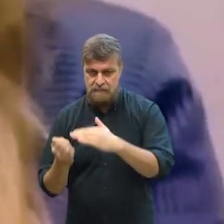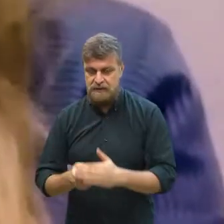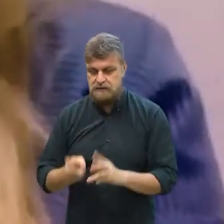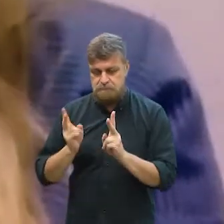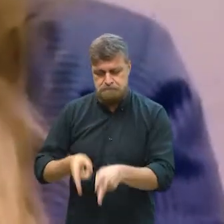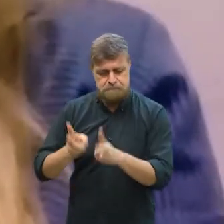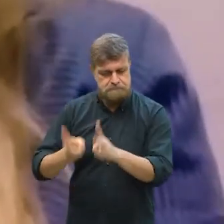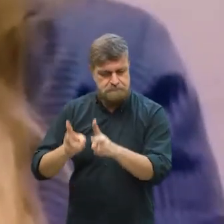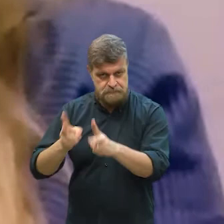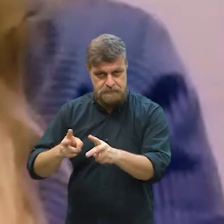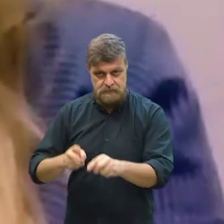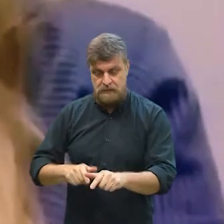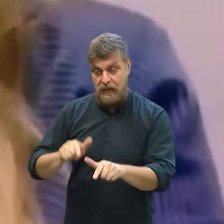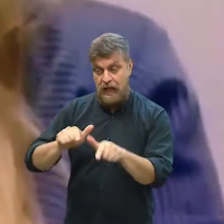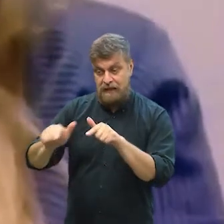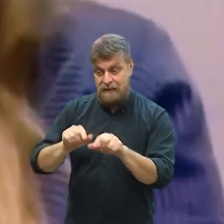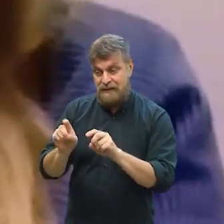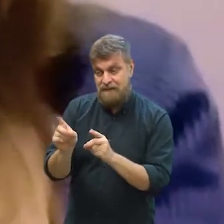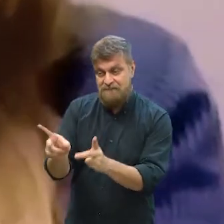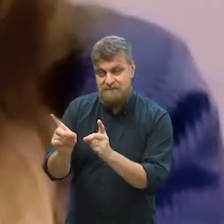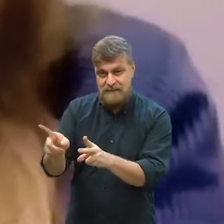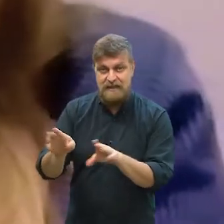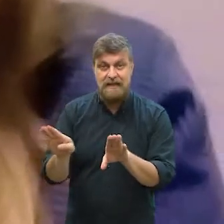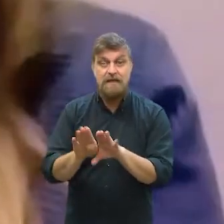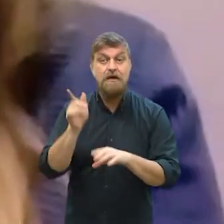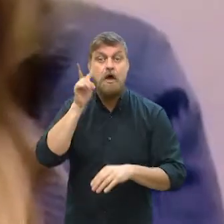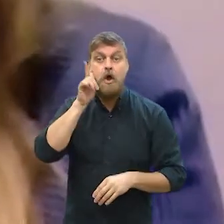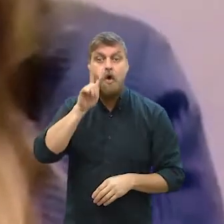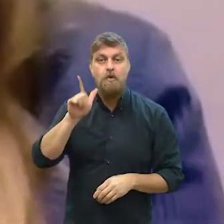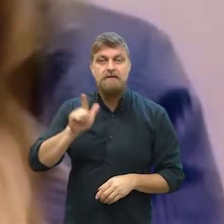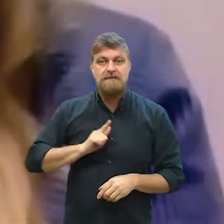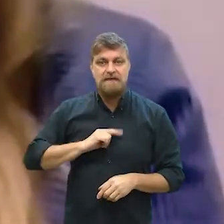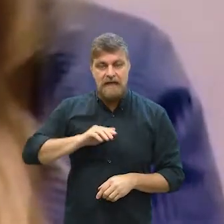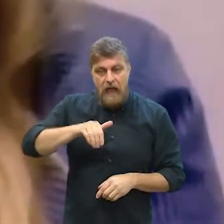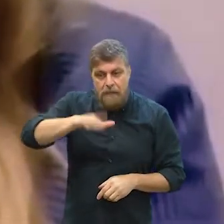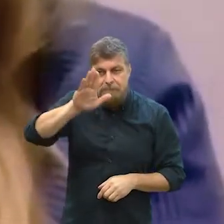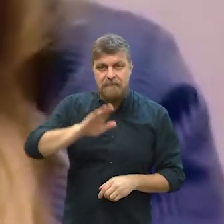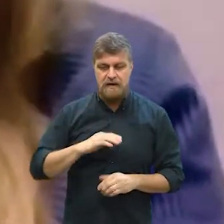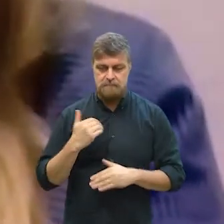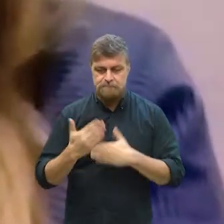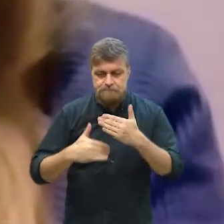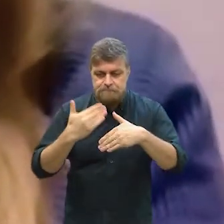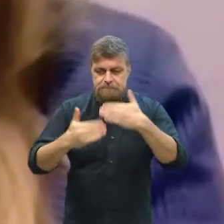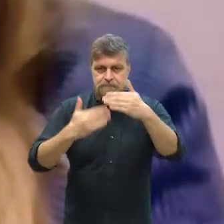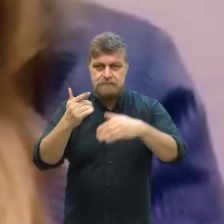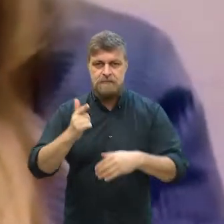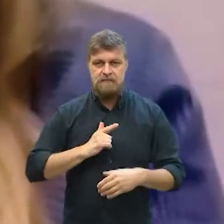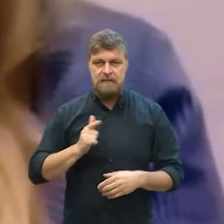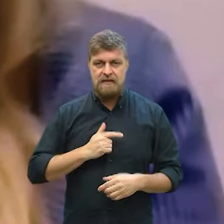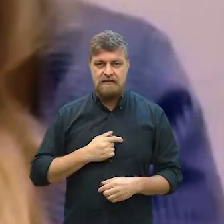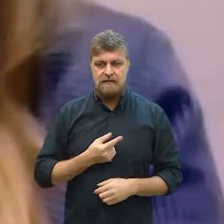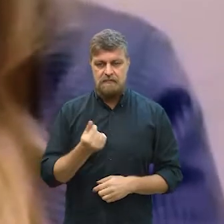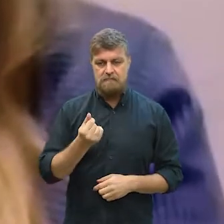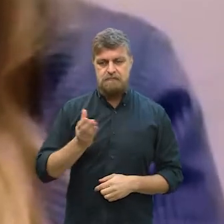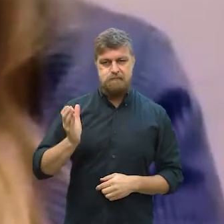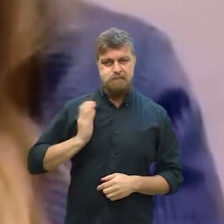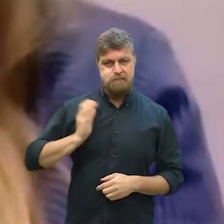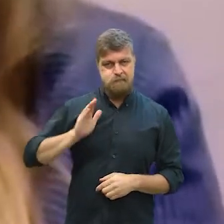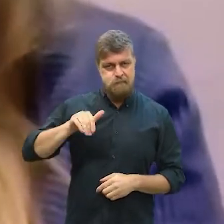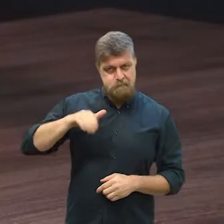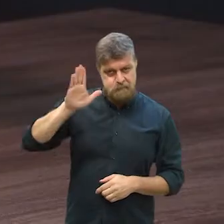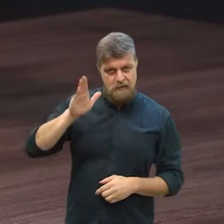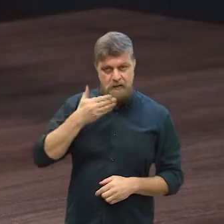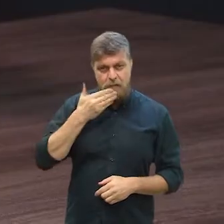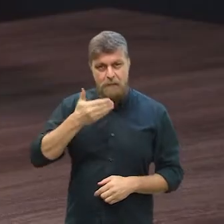se estabelecer e se manter no seu mercado, como também para estar conseguindo aumentar, crescer e atingir um número maior de